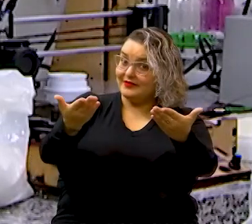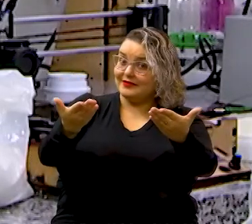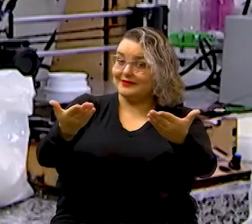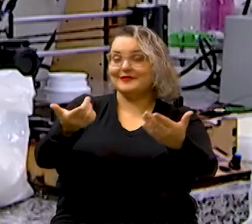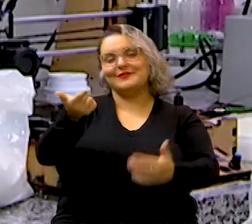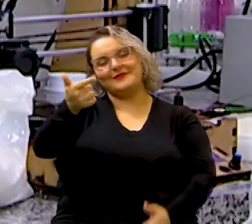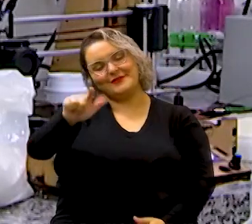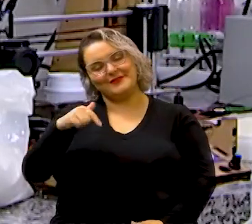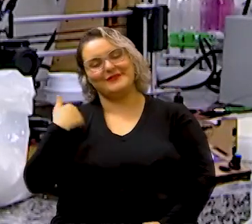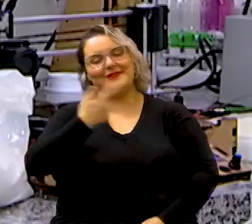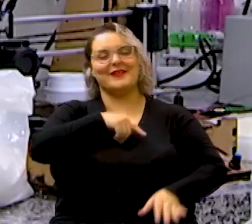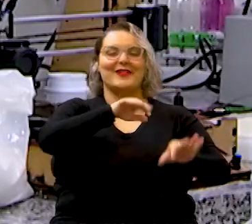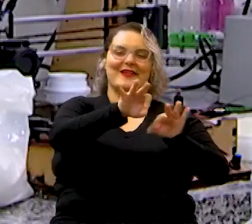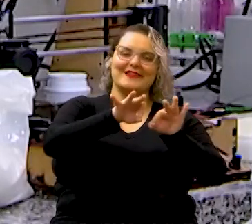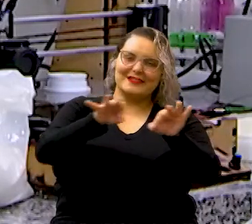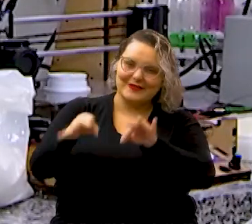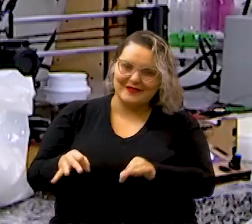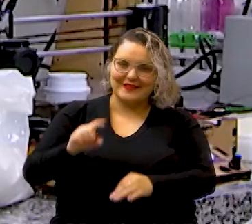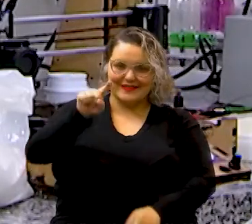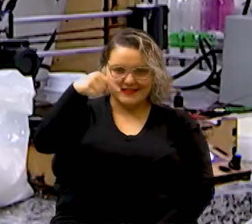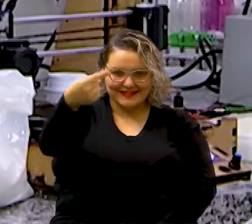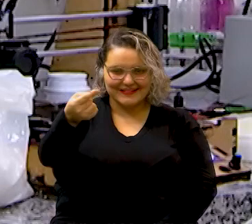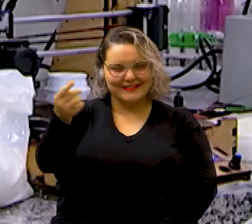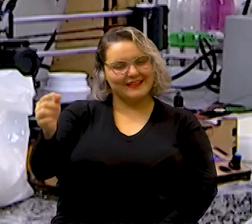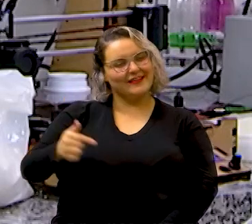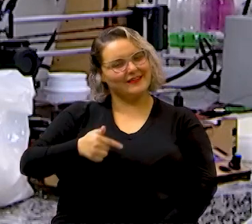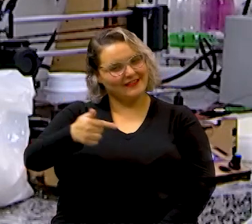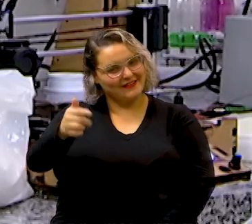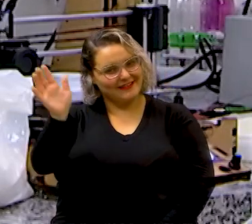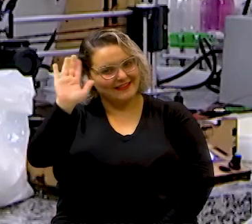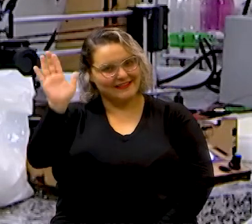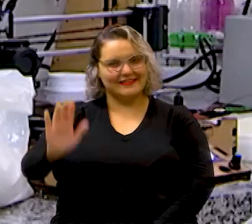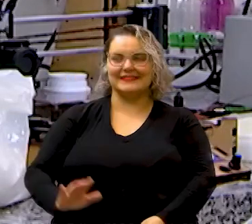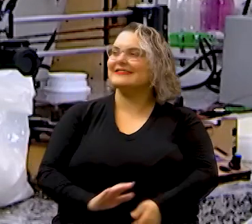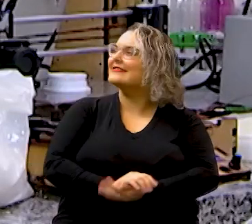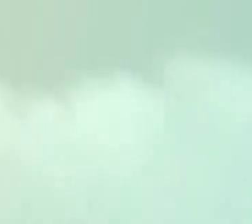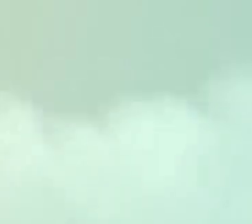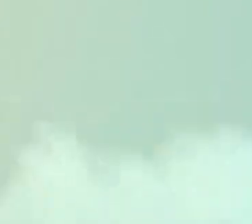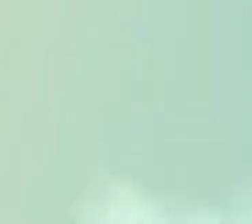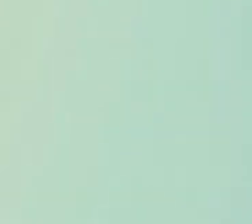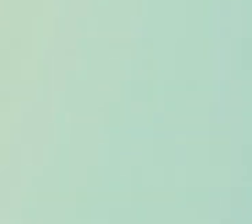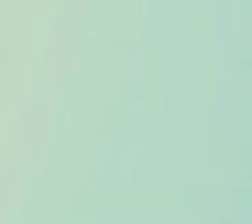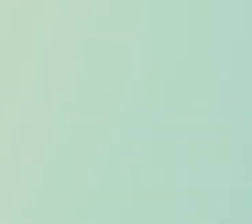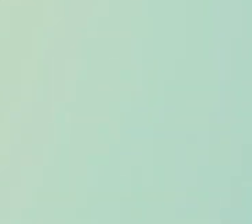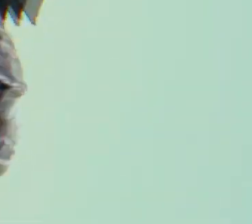E vocês fiquem aí com a nossa programação. Até a próxima semana.